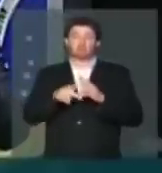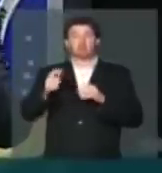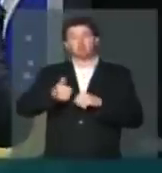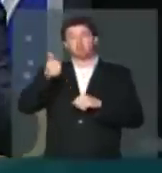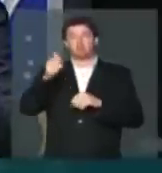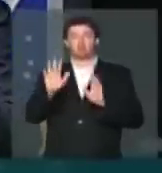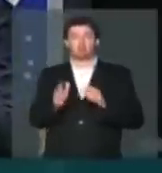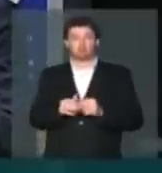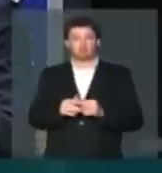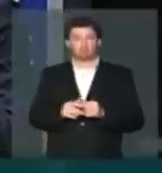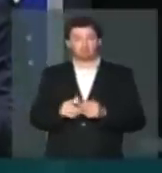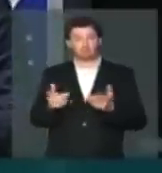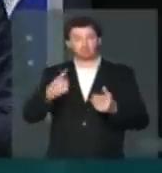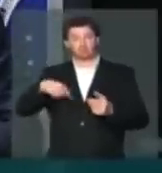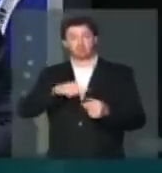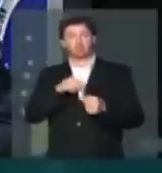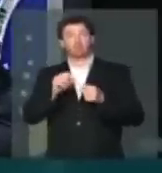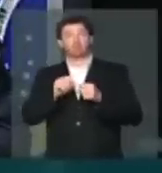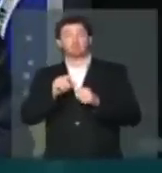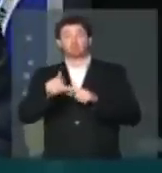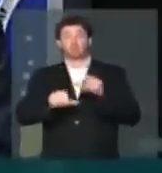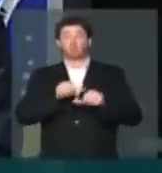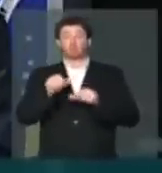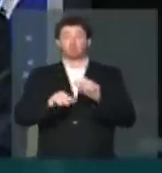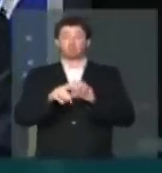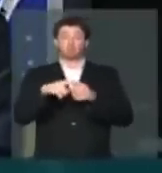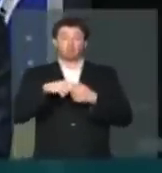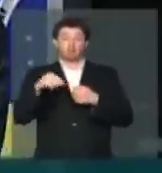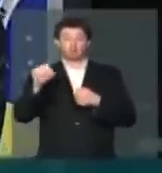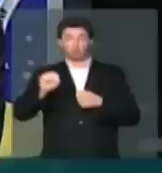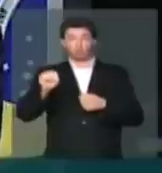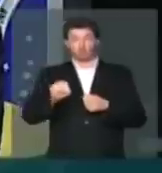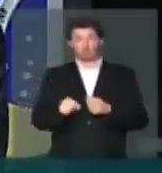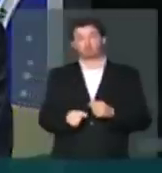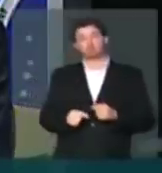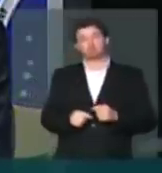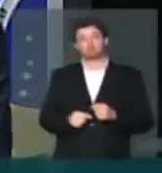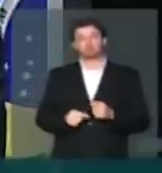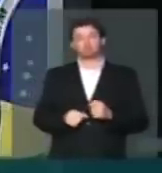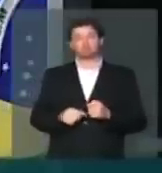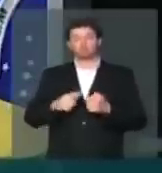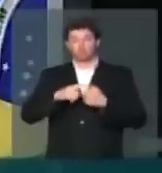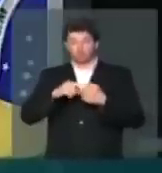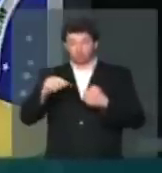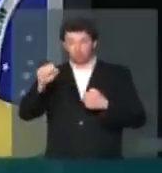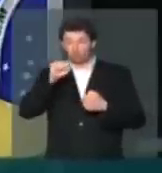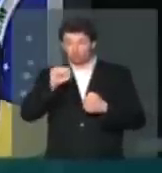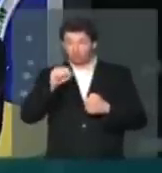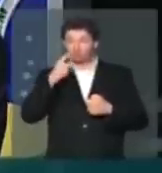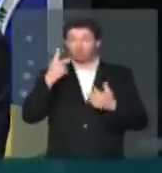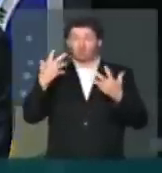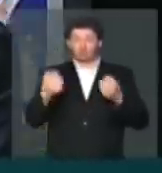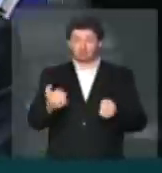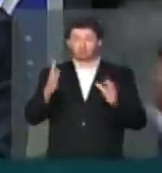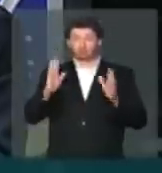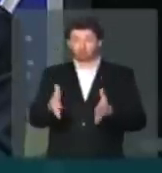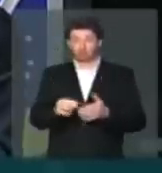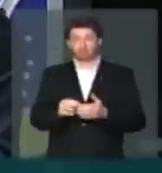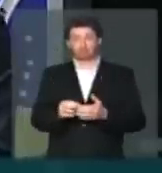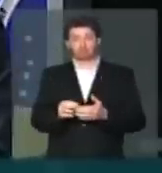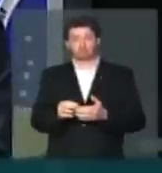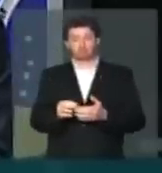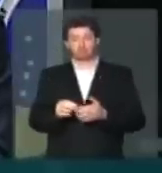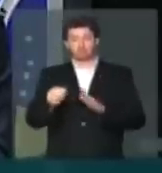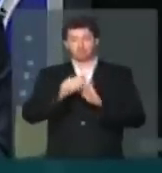melhor. Nós, então, fizemos uma alteração do artigo 8º, e esse artigo 8º já foi aceito, então, aqui